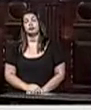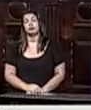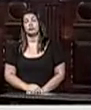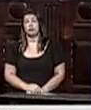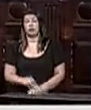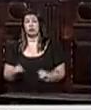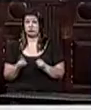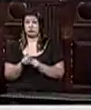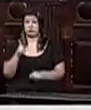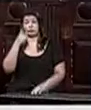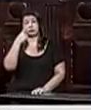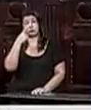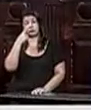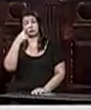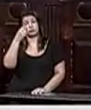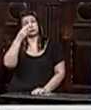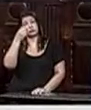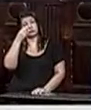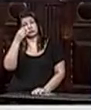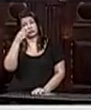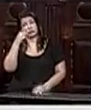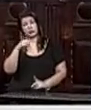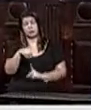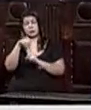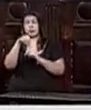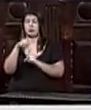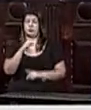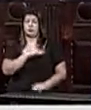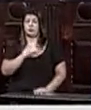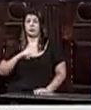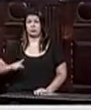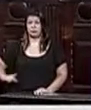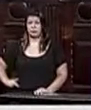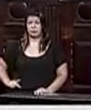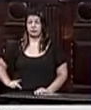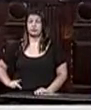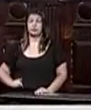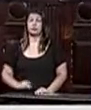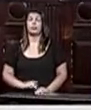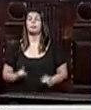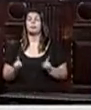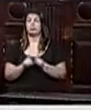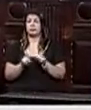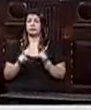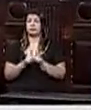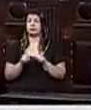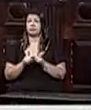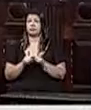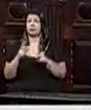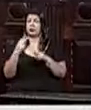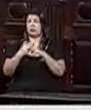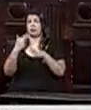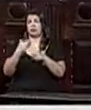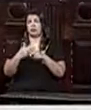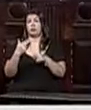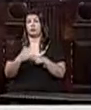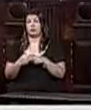a presença do representante do Ministério Público e também da Caixa